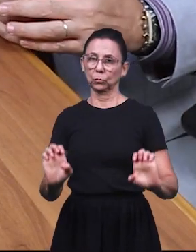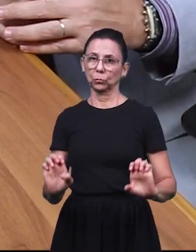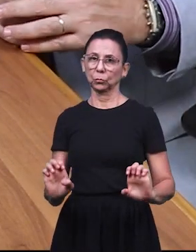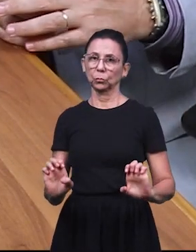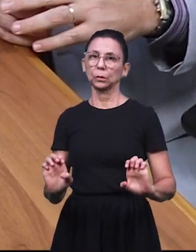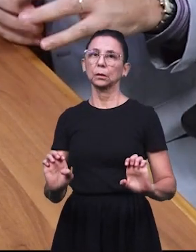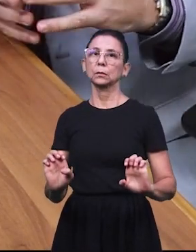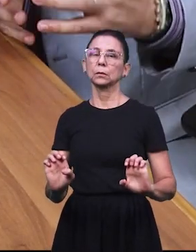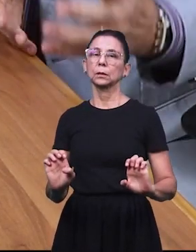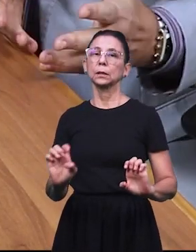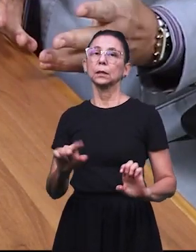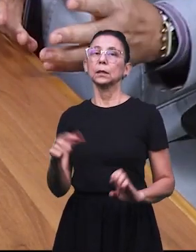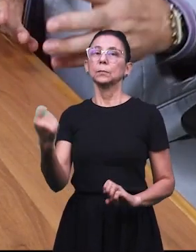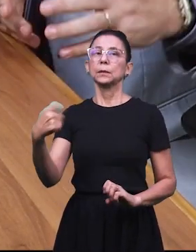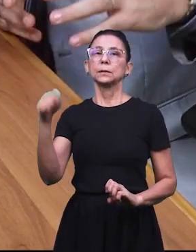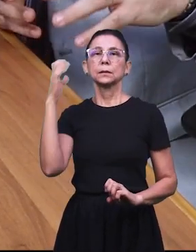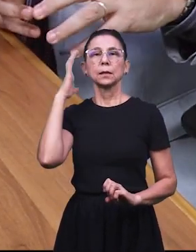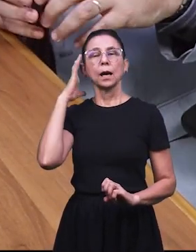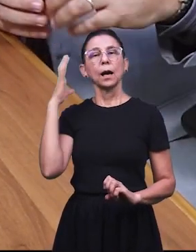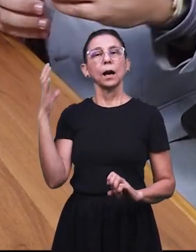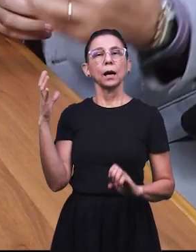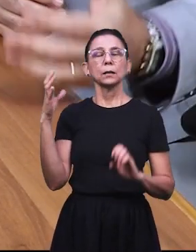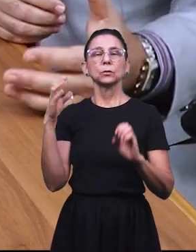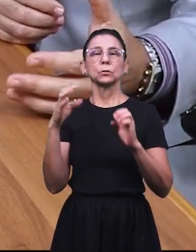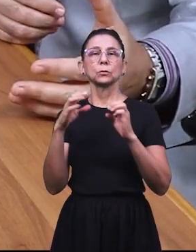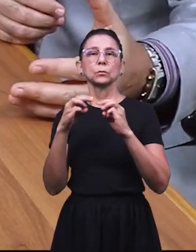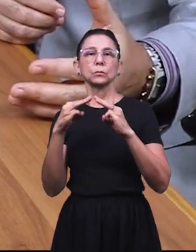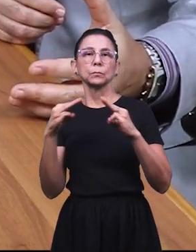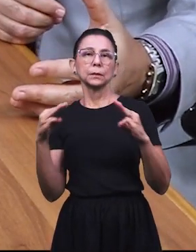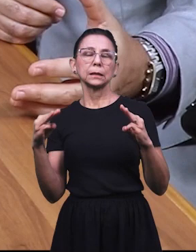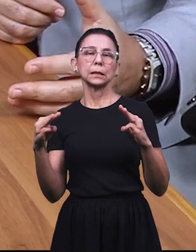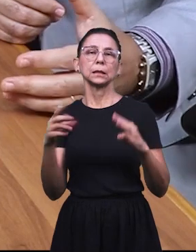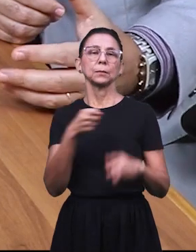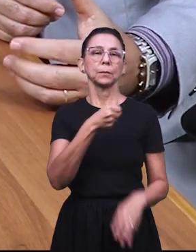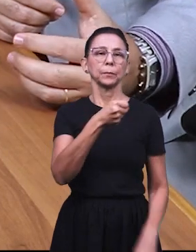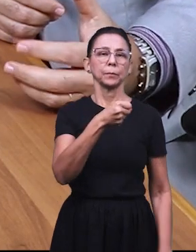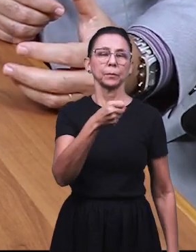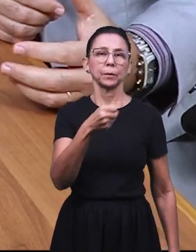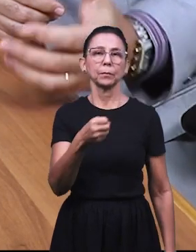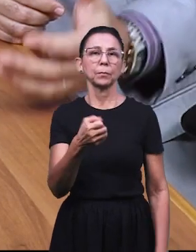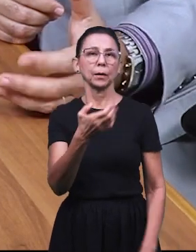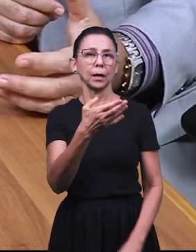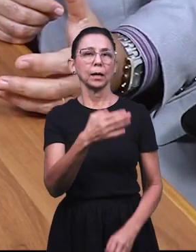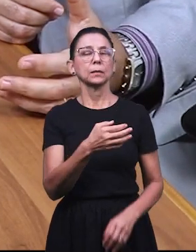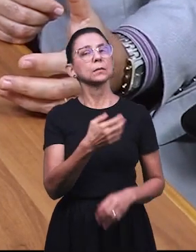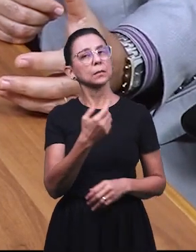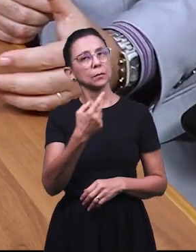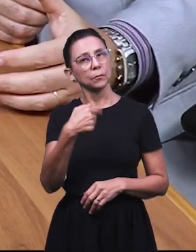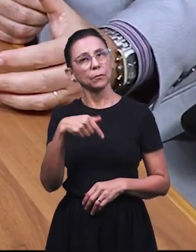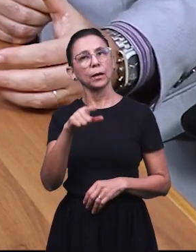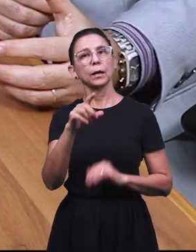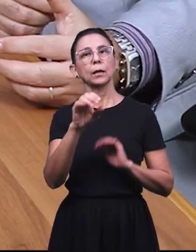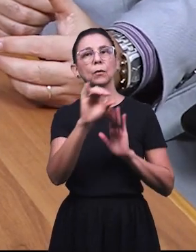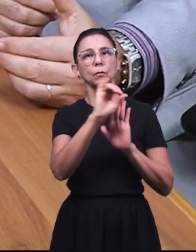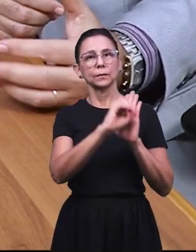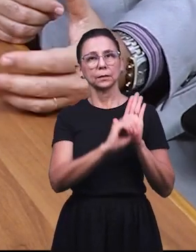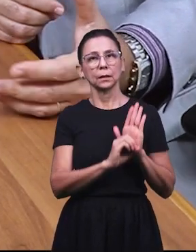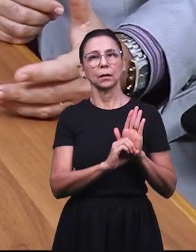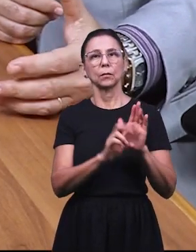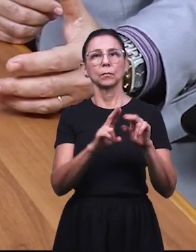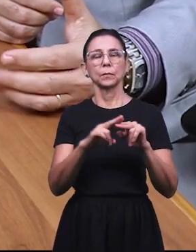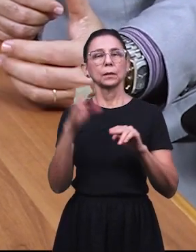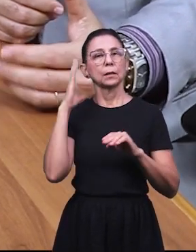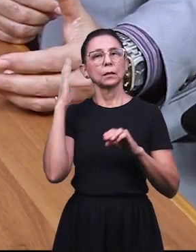que são mais estruturadas e que a rádio precisa estar presente para fazer cobertura, a Lucélia tem ido, né,